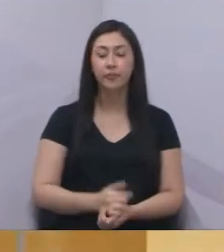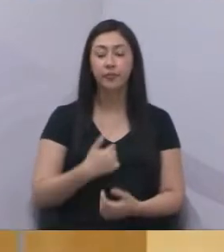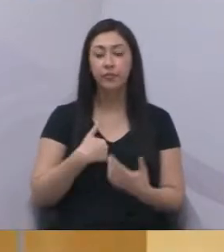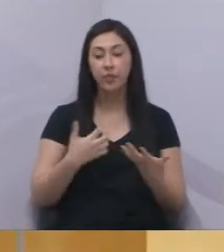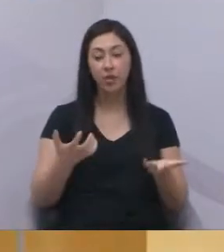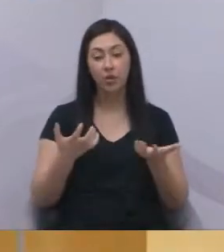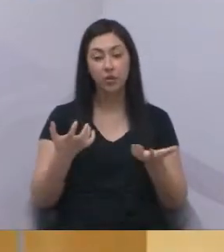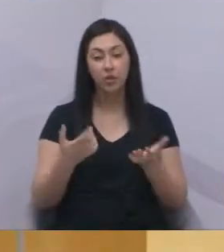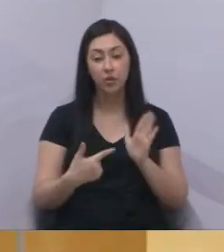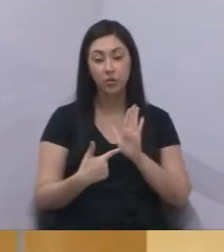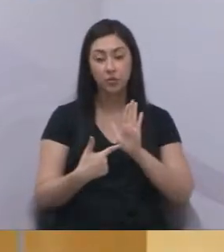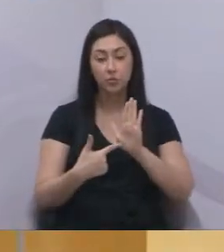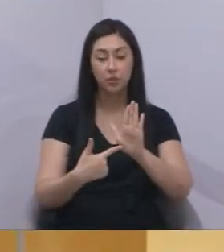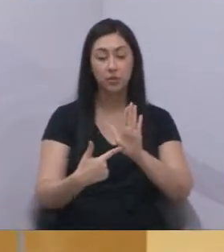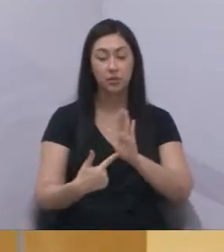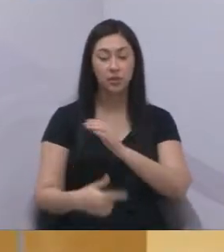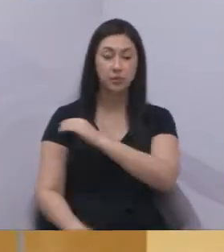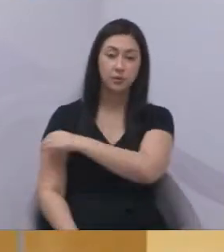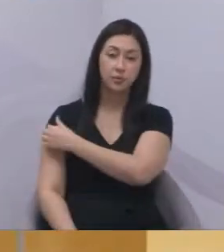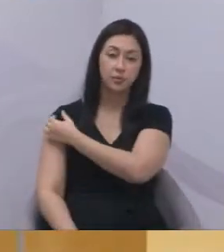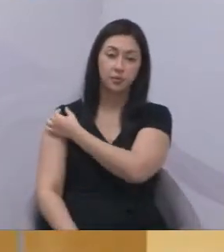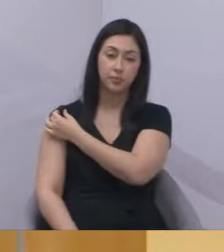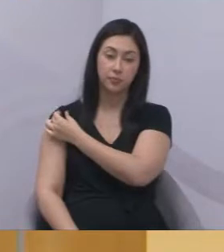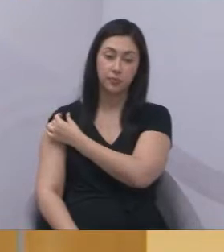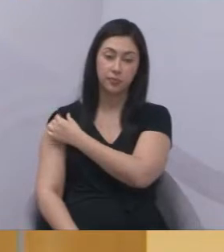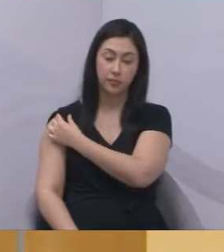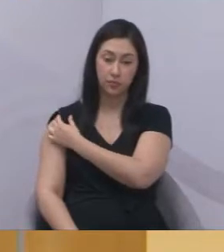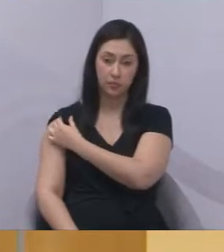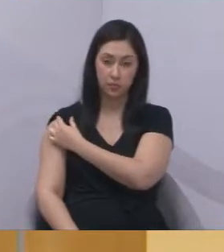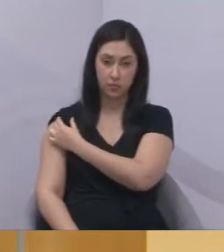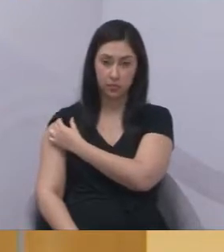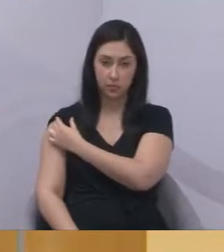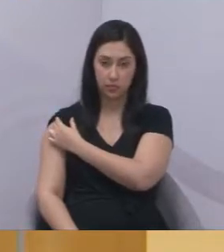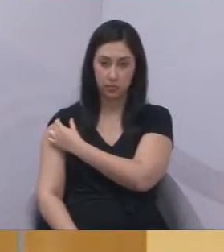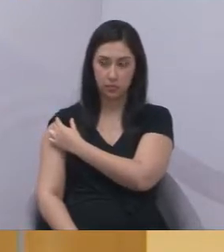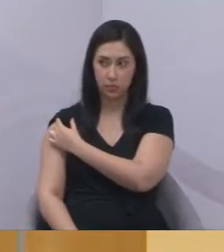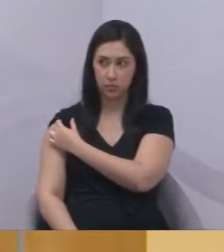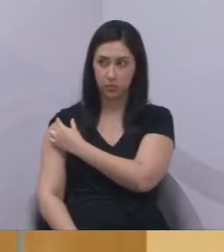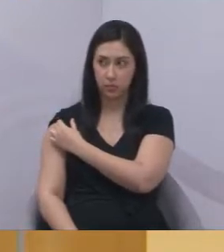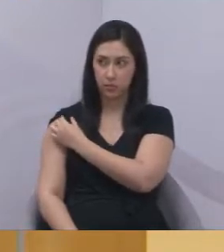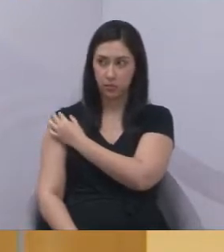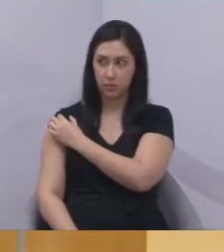Gostaria que colocasse um vídeo.